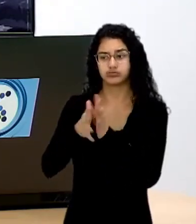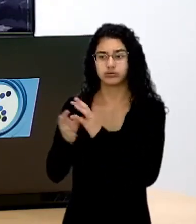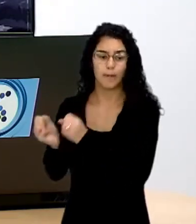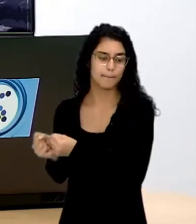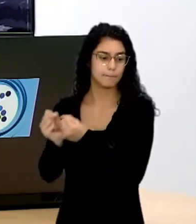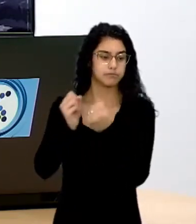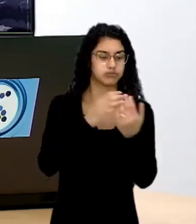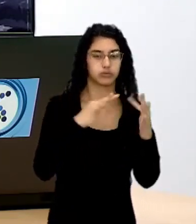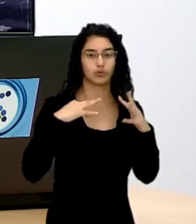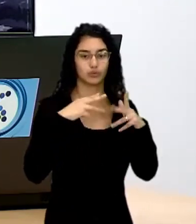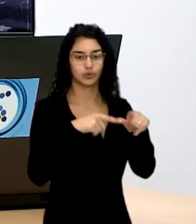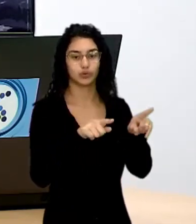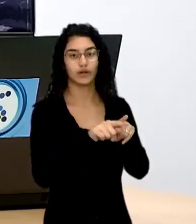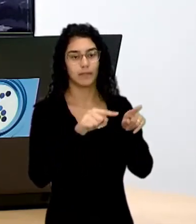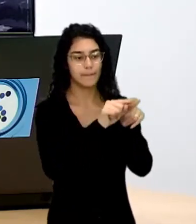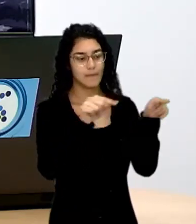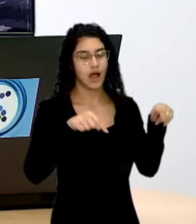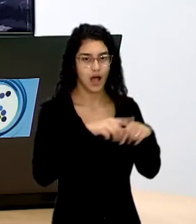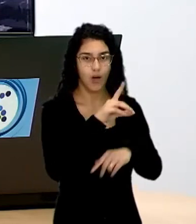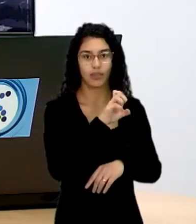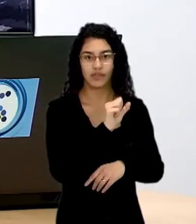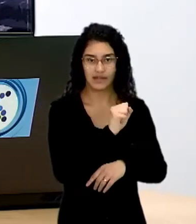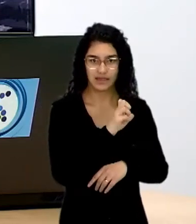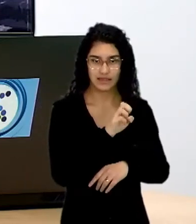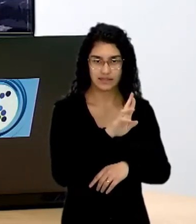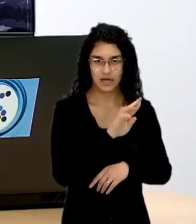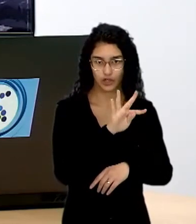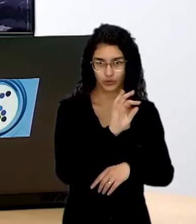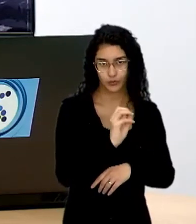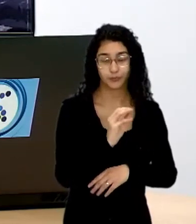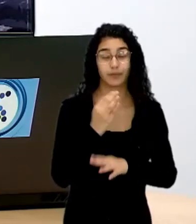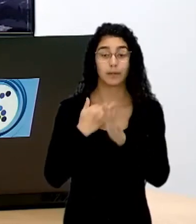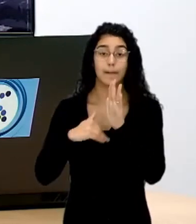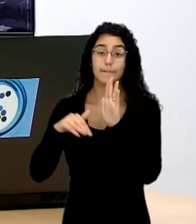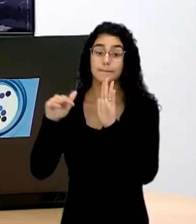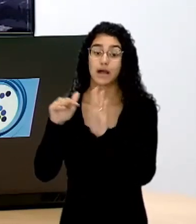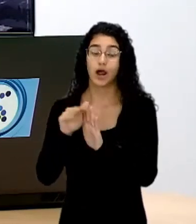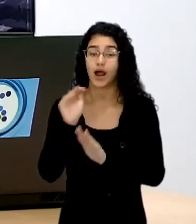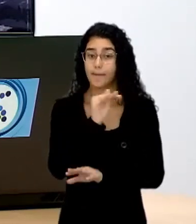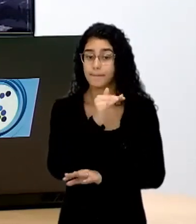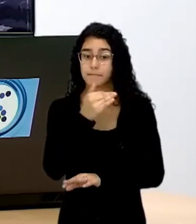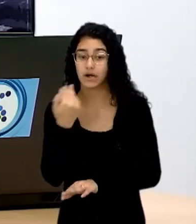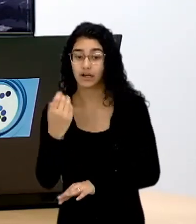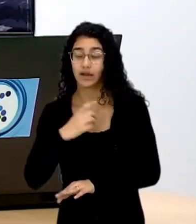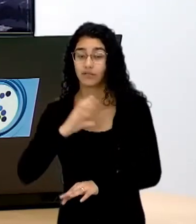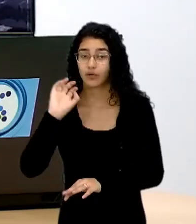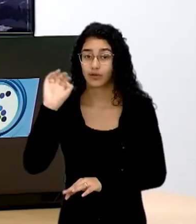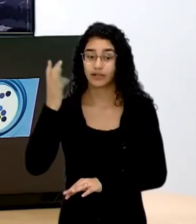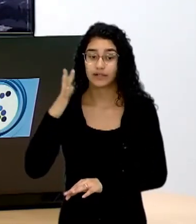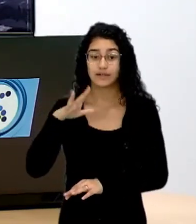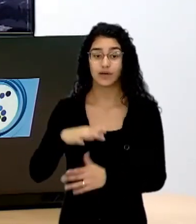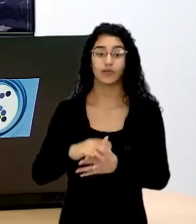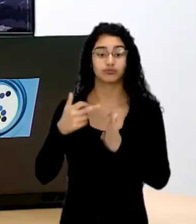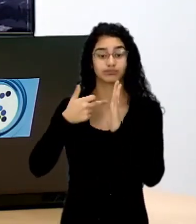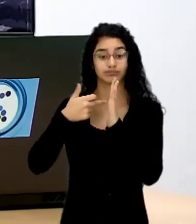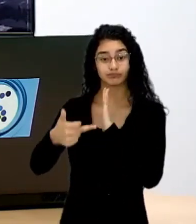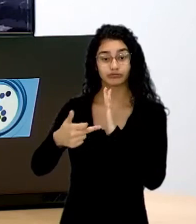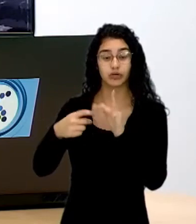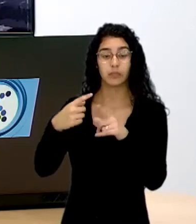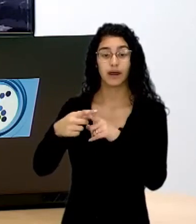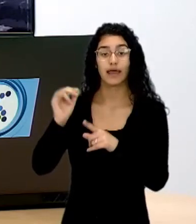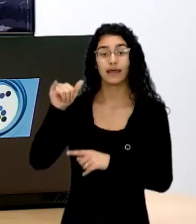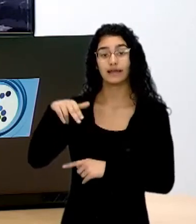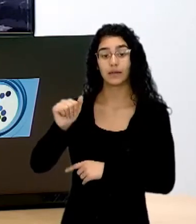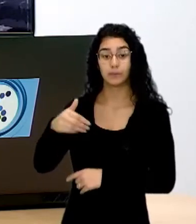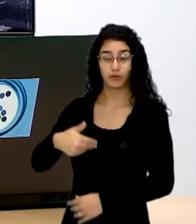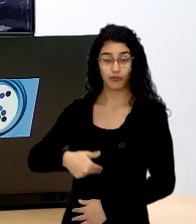e enviados para o deserto. A maior parte da morte ocasionada nesse genocídio foi por inanição, ou